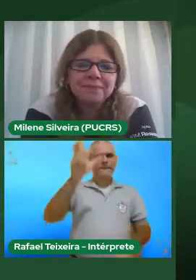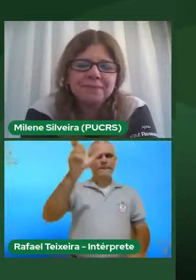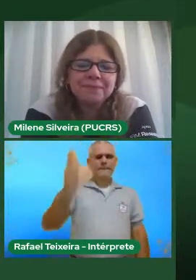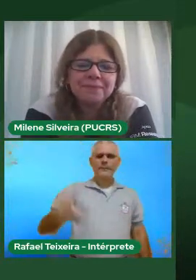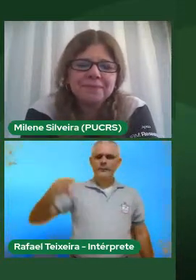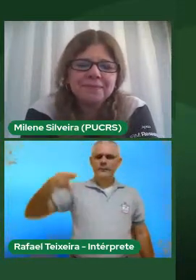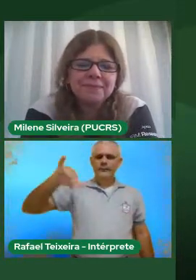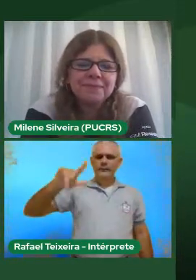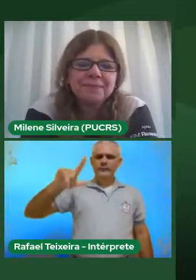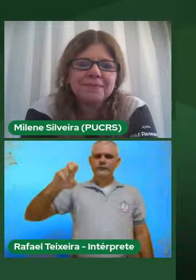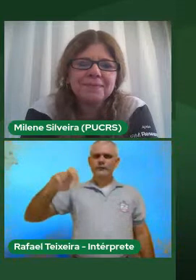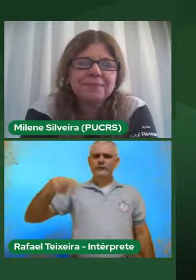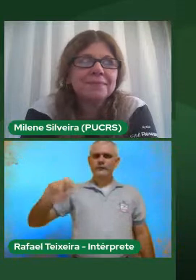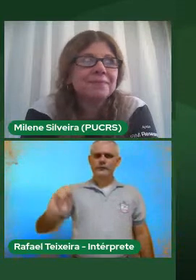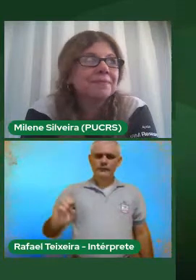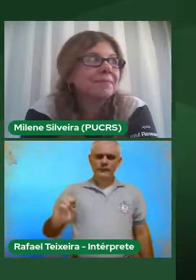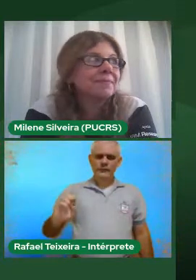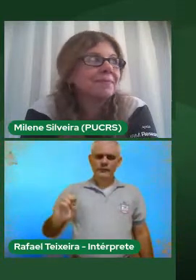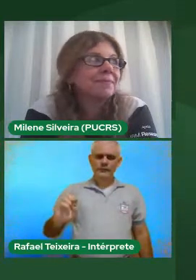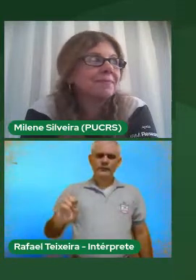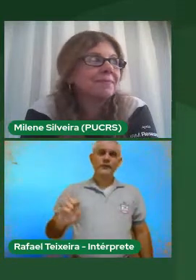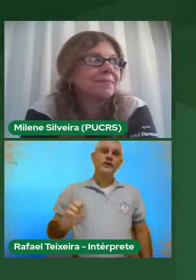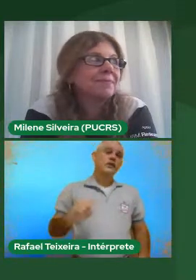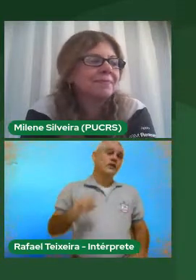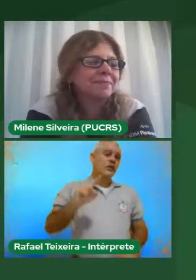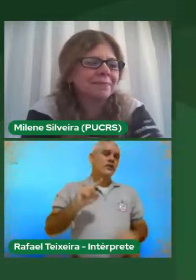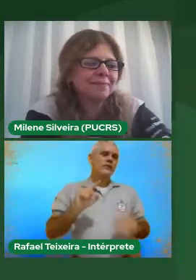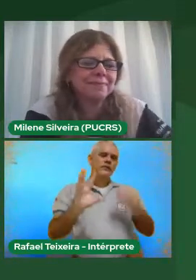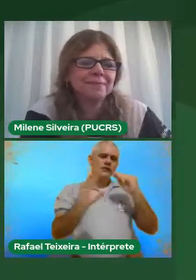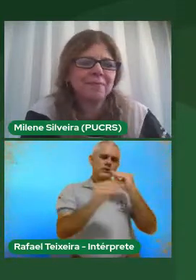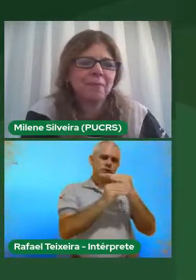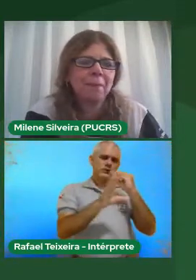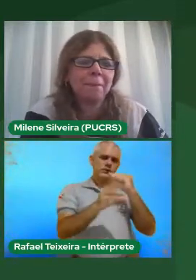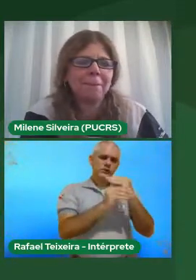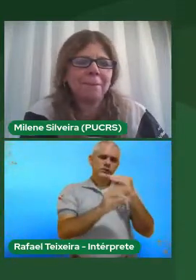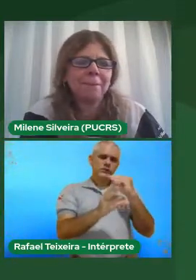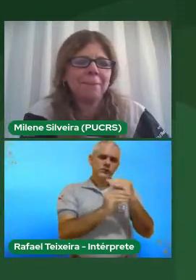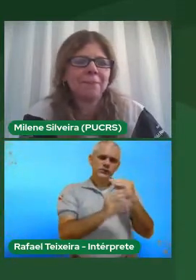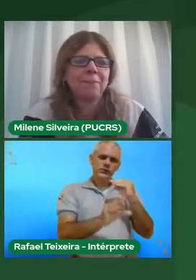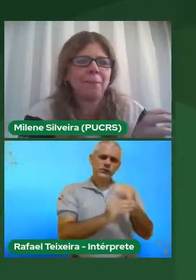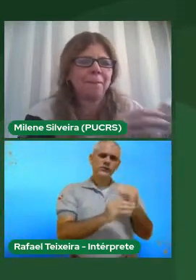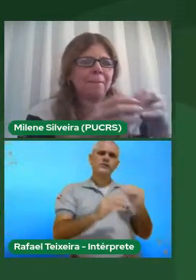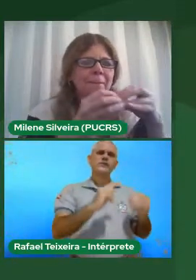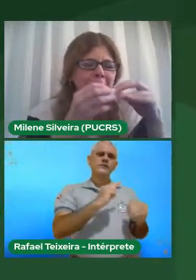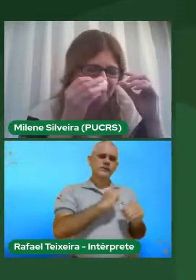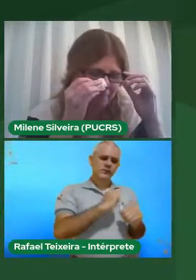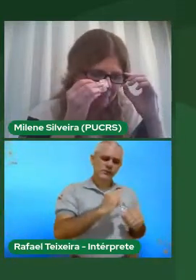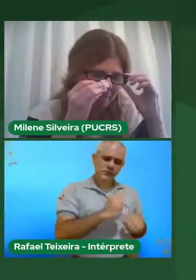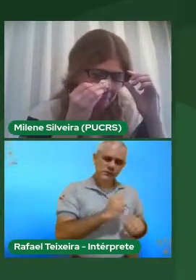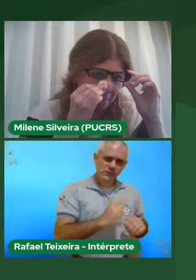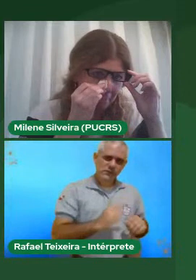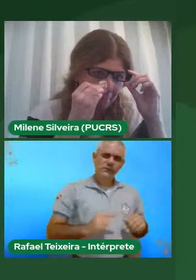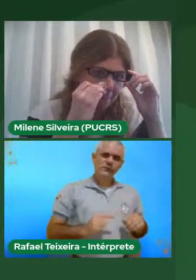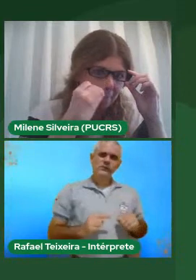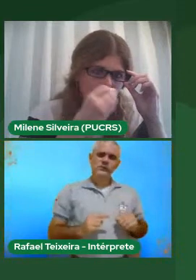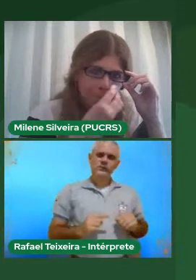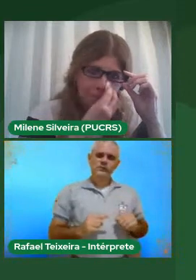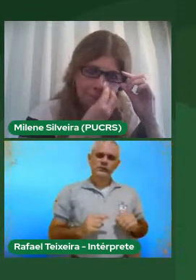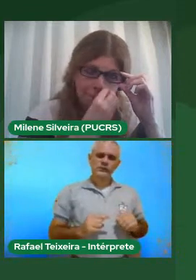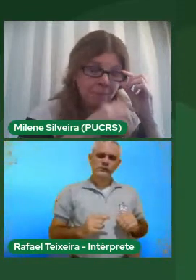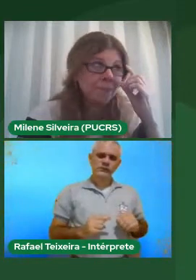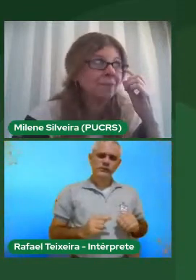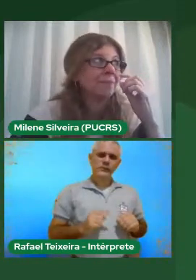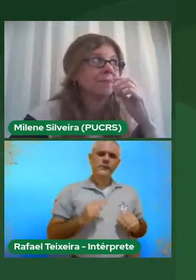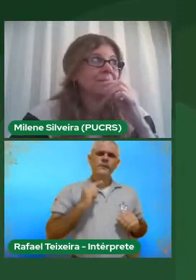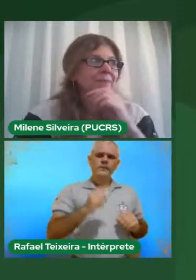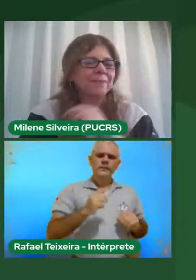sua carreira, a sua contribuição à comunidade de IHC muito merecido. Né? Eu acho que a Milene tem uma grande contribuição